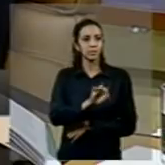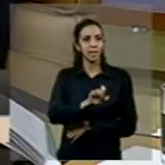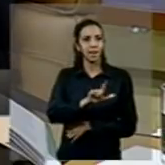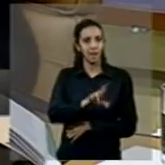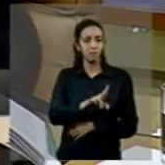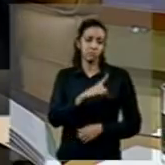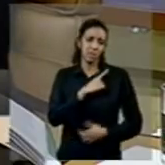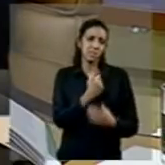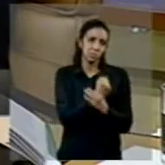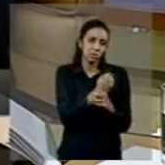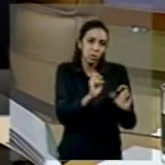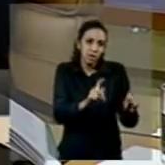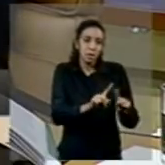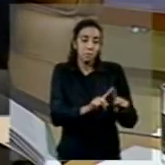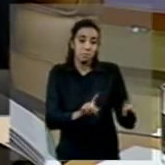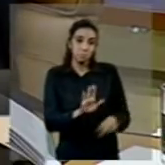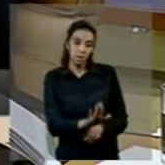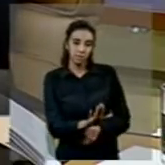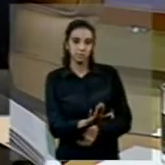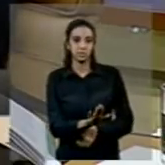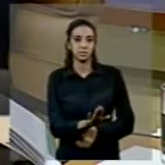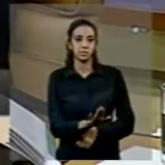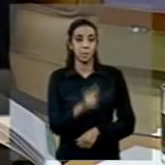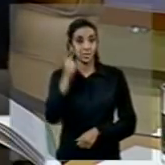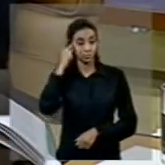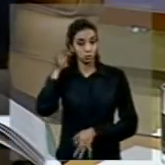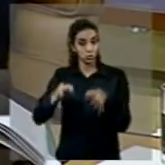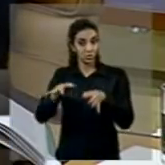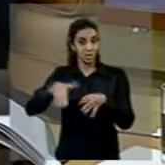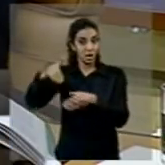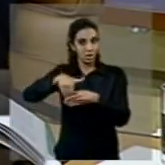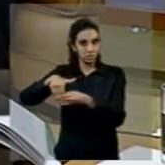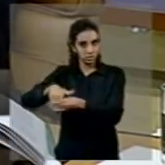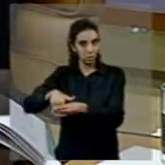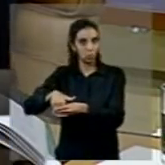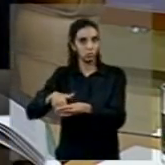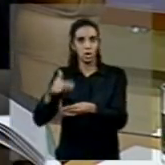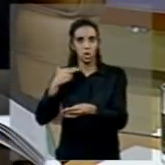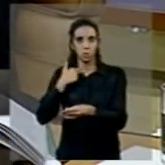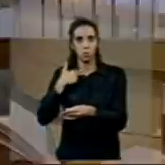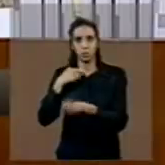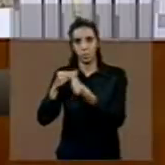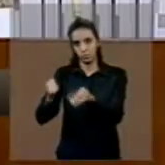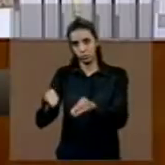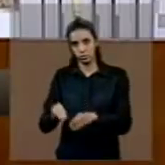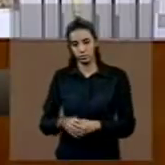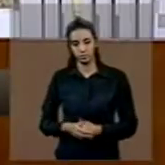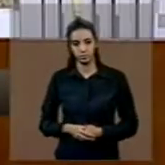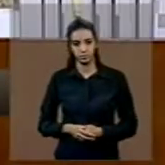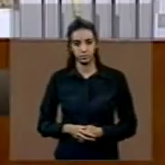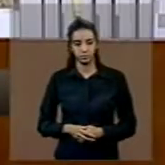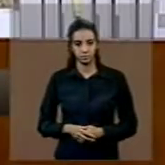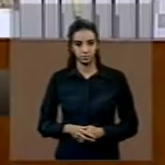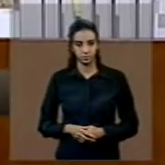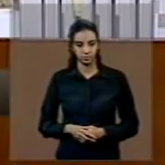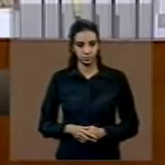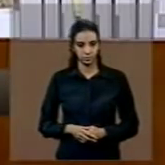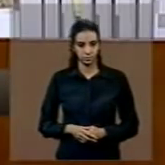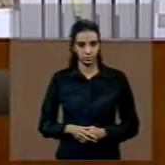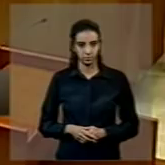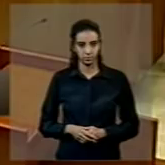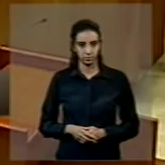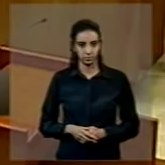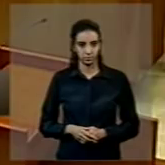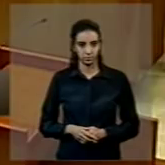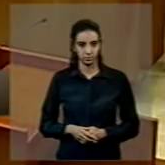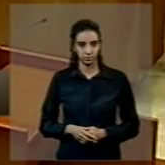suficiente, mas de toda sorte, para que a justiça eleitoral não tenha essa pendência. Agradeço. Senhor presidente, não vou me estender, não é? Porque só no